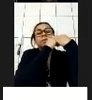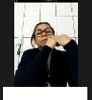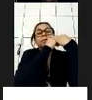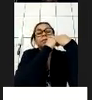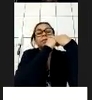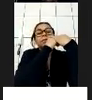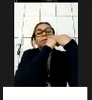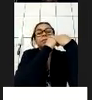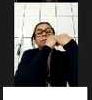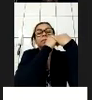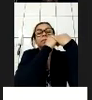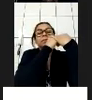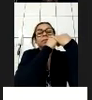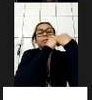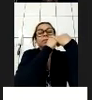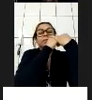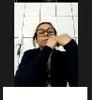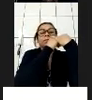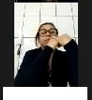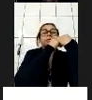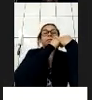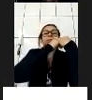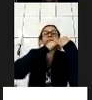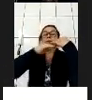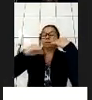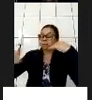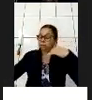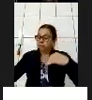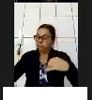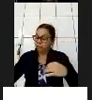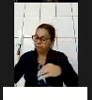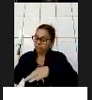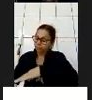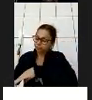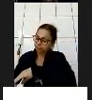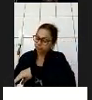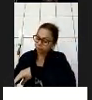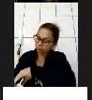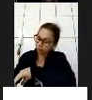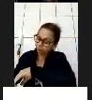Então, gente, o que eu posso fazer? Quais são as mudanças que eu preciso